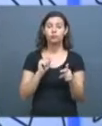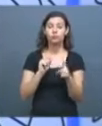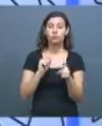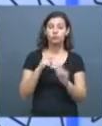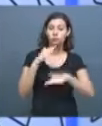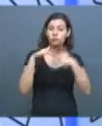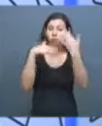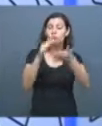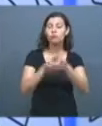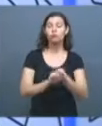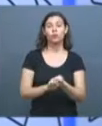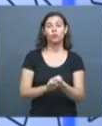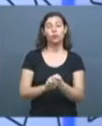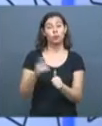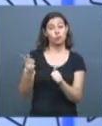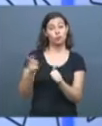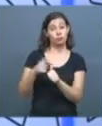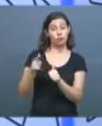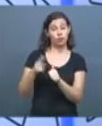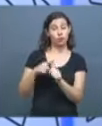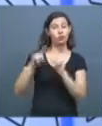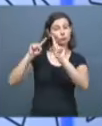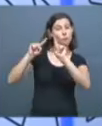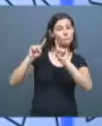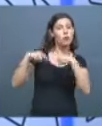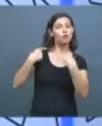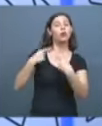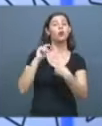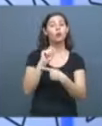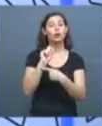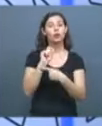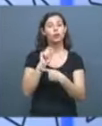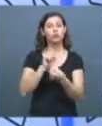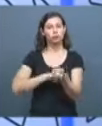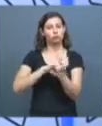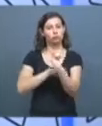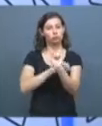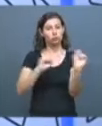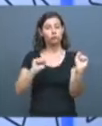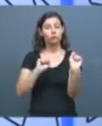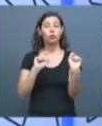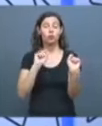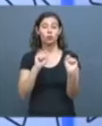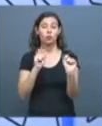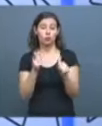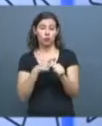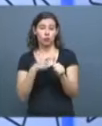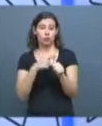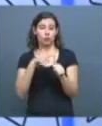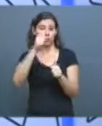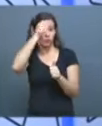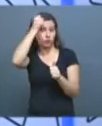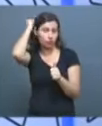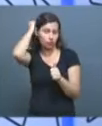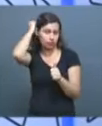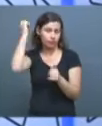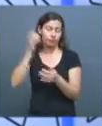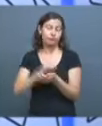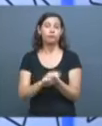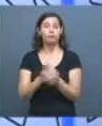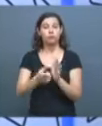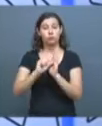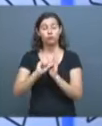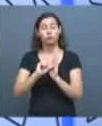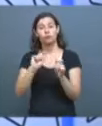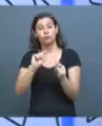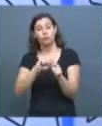primeiro estresse provocativo que eles passaram para estar na universidade é o próprio vestibular. Isso. Então, eles passaram por uma aprovação, né,